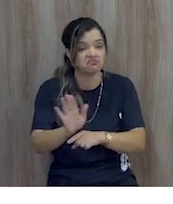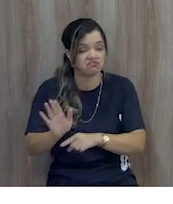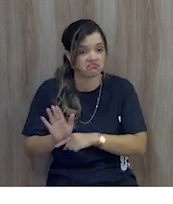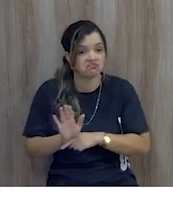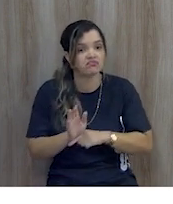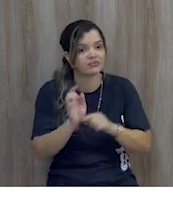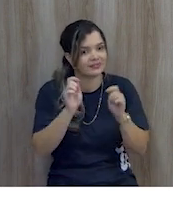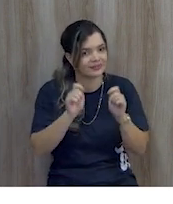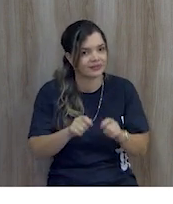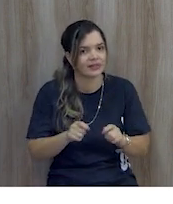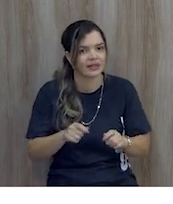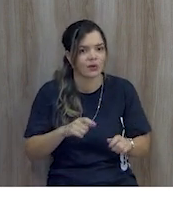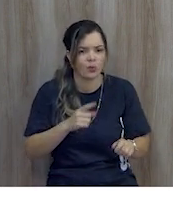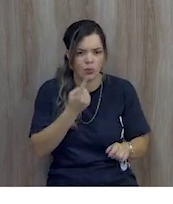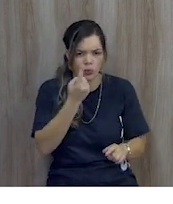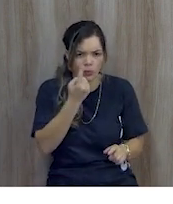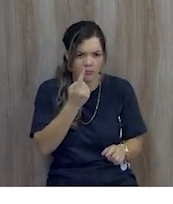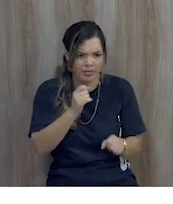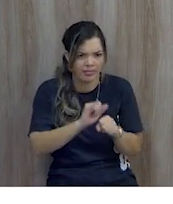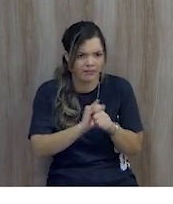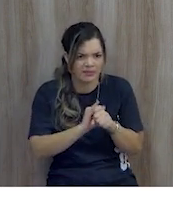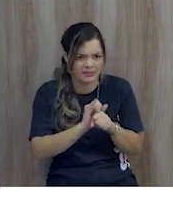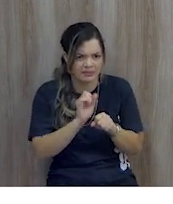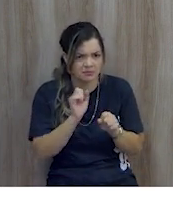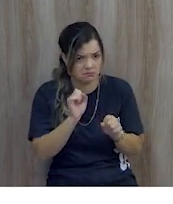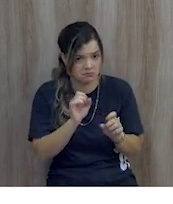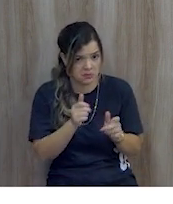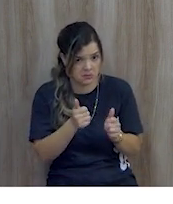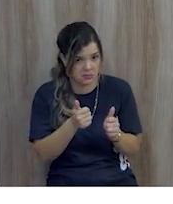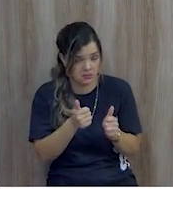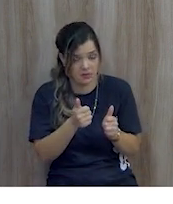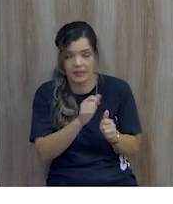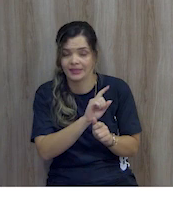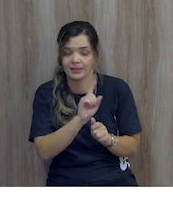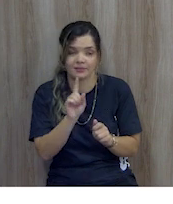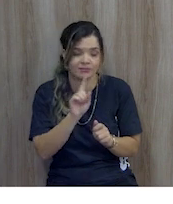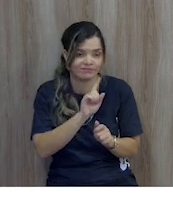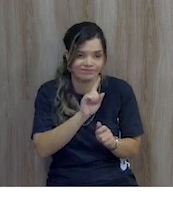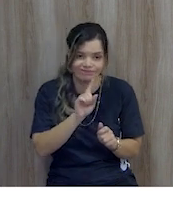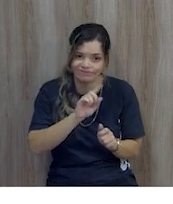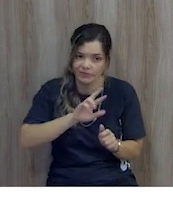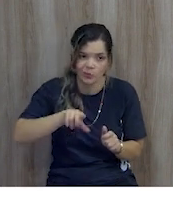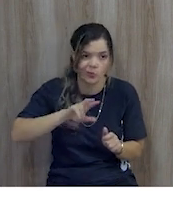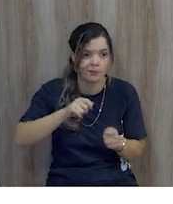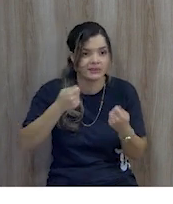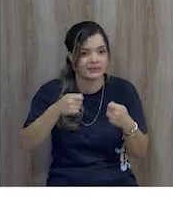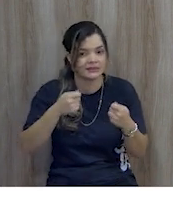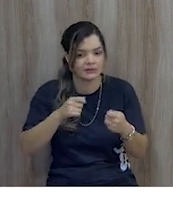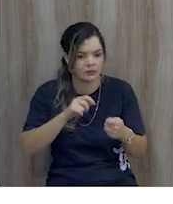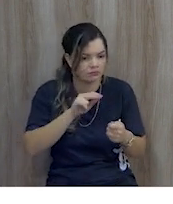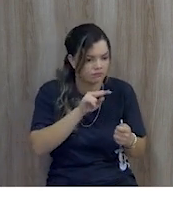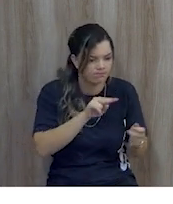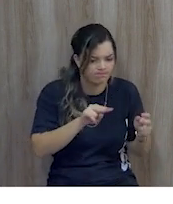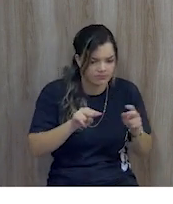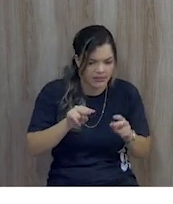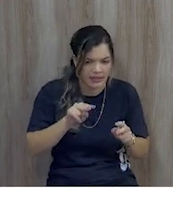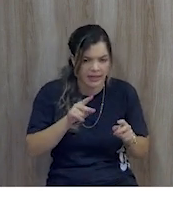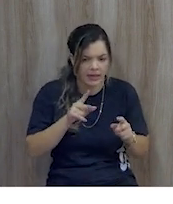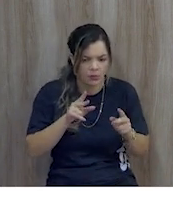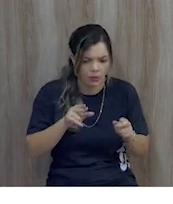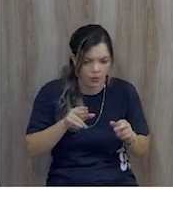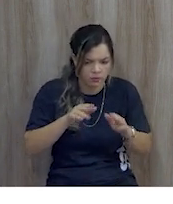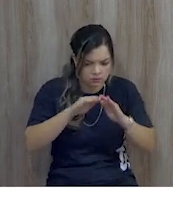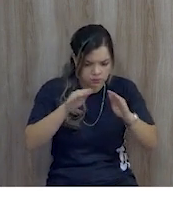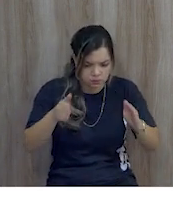vai resolver todos os casos. Por isso, a gente precisa olhar para as técnicas como uma caixa de ferramentas. A partir do momento